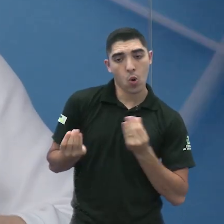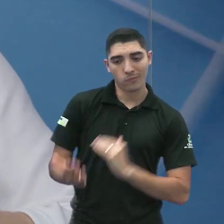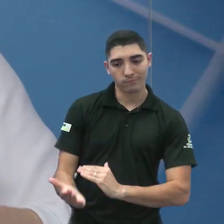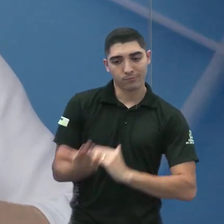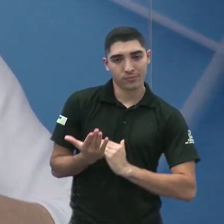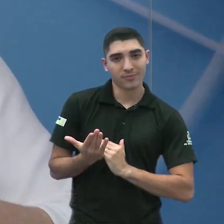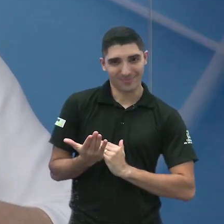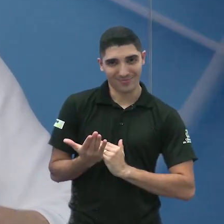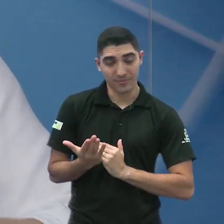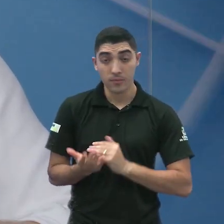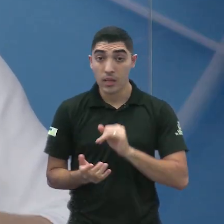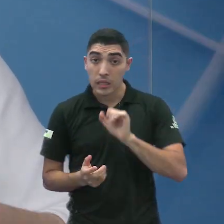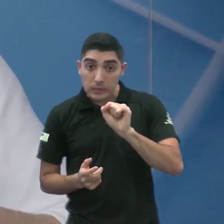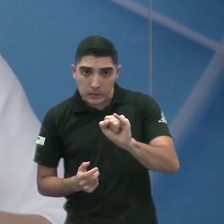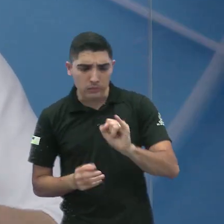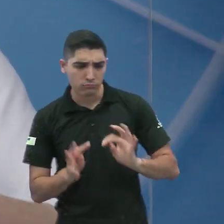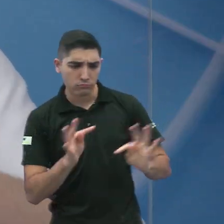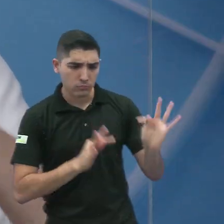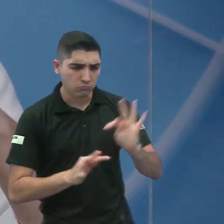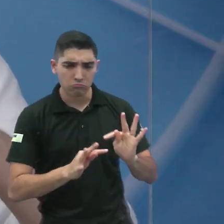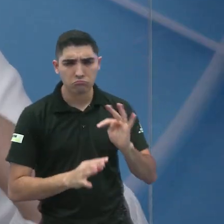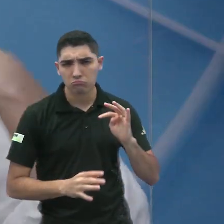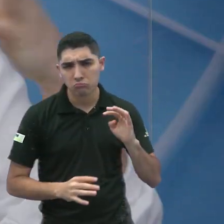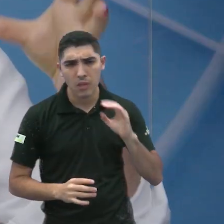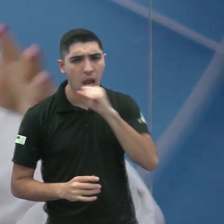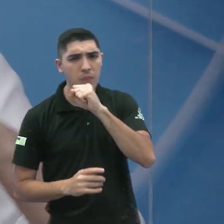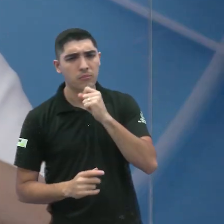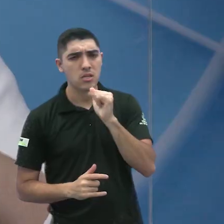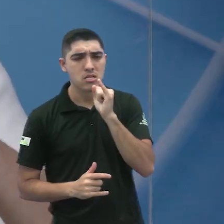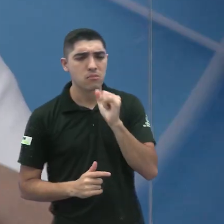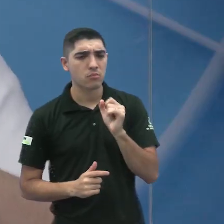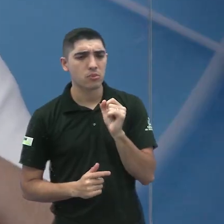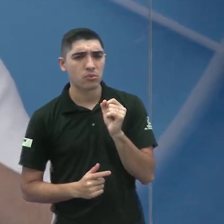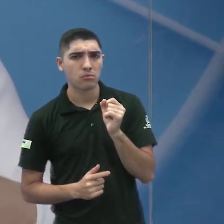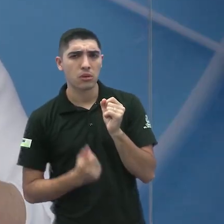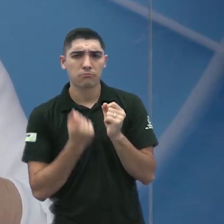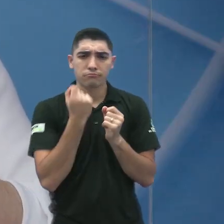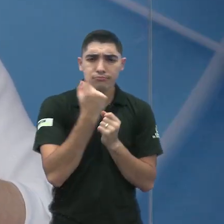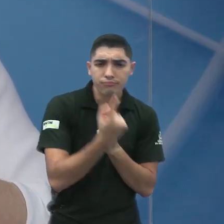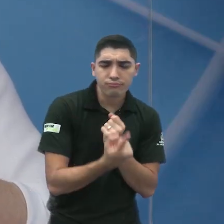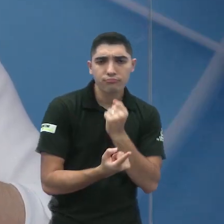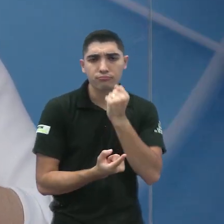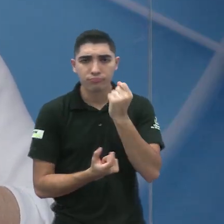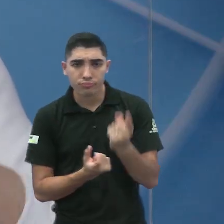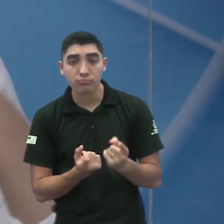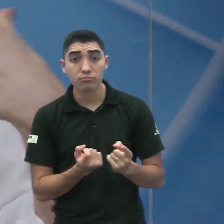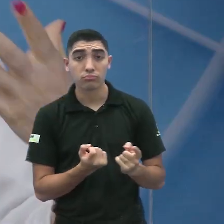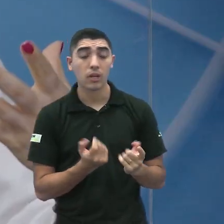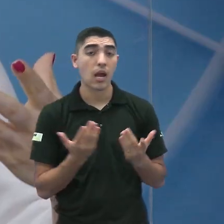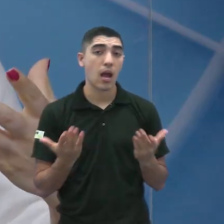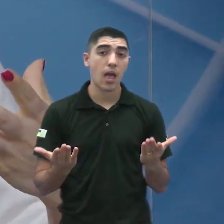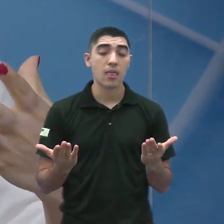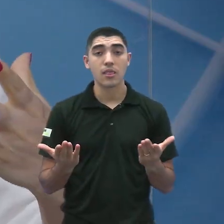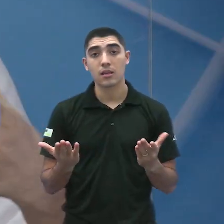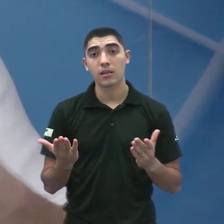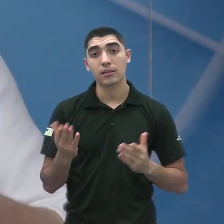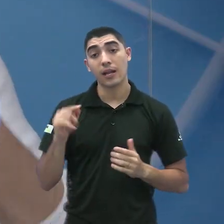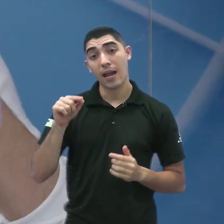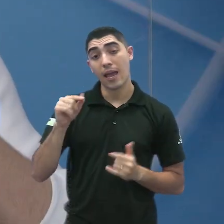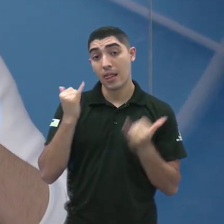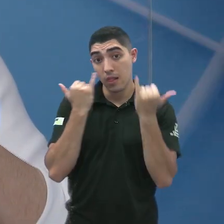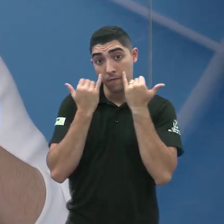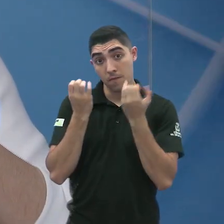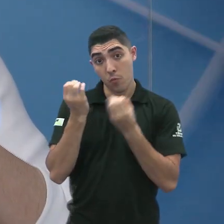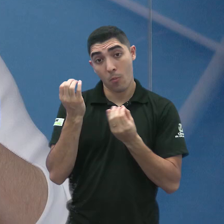isso. Se é um tratamento rápido, um tratamento uma vez ali, a cada nunca, isso a gente não tem acesso a essas informações de